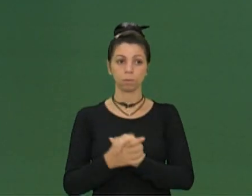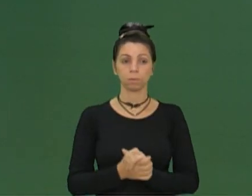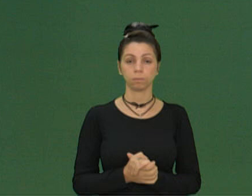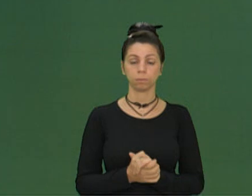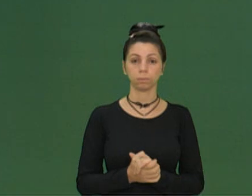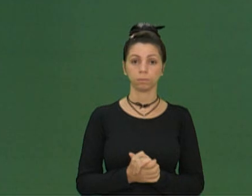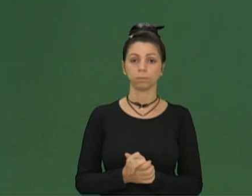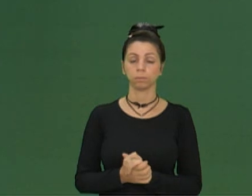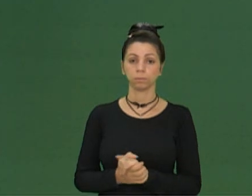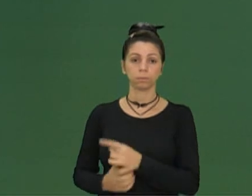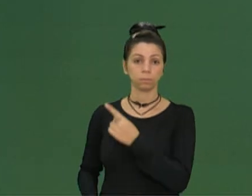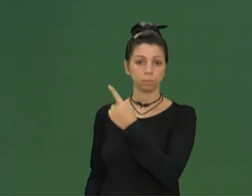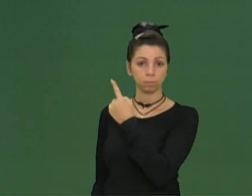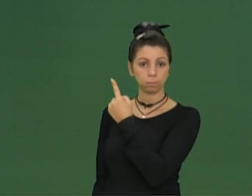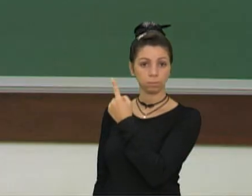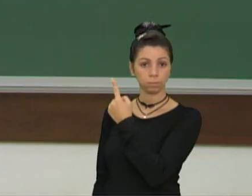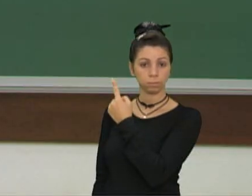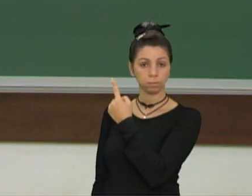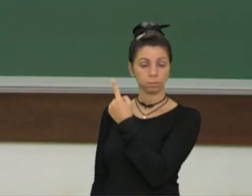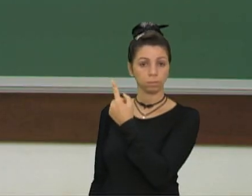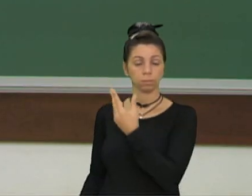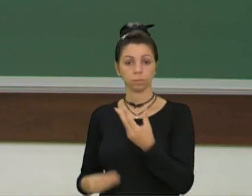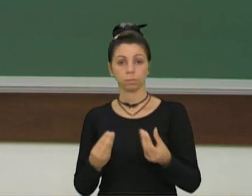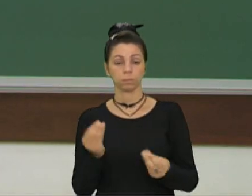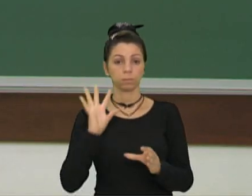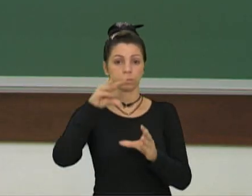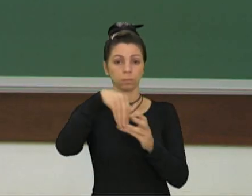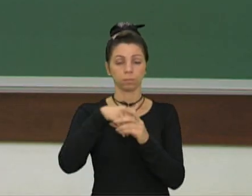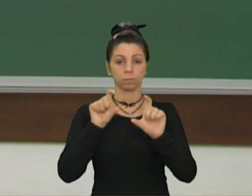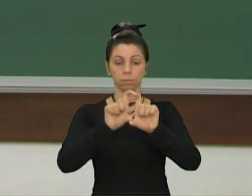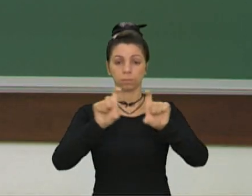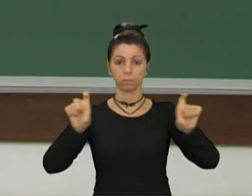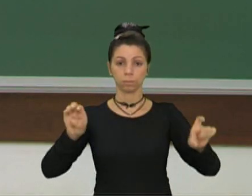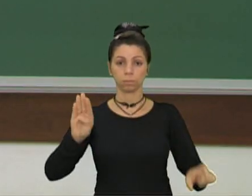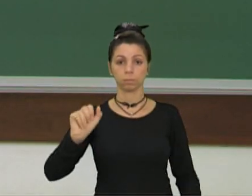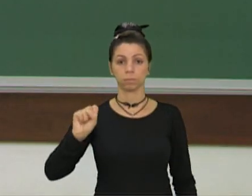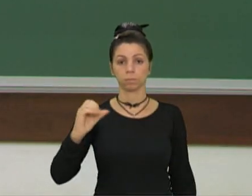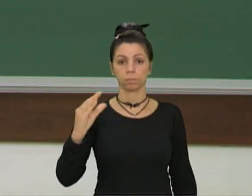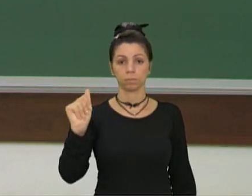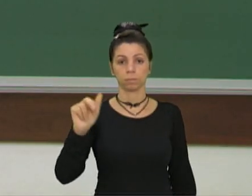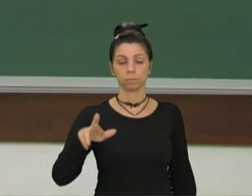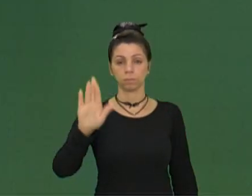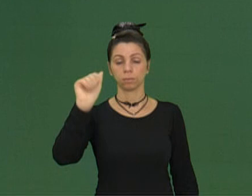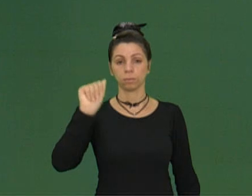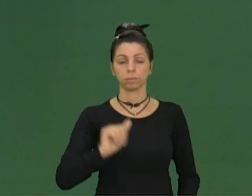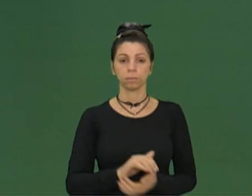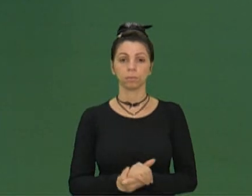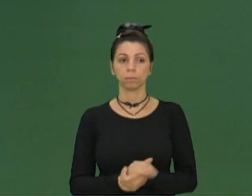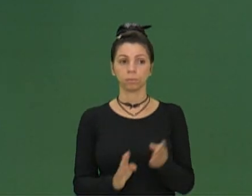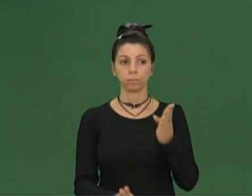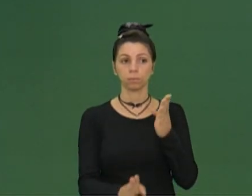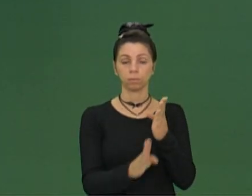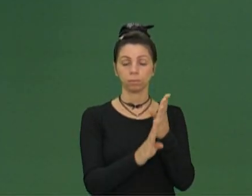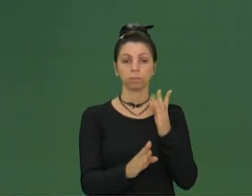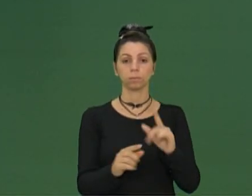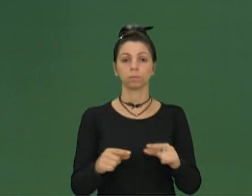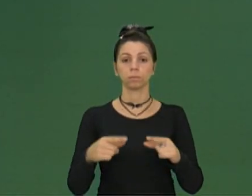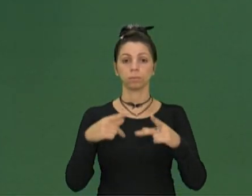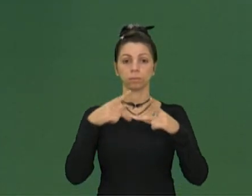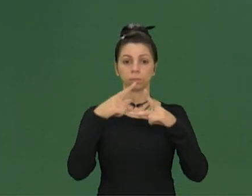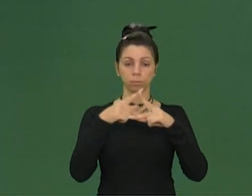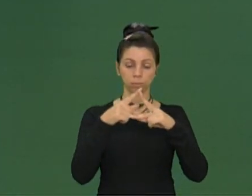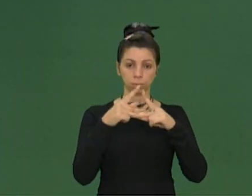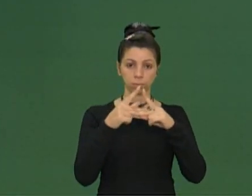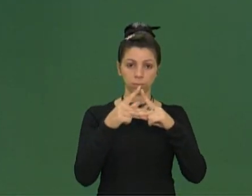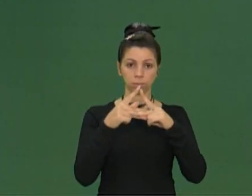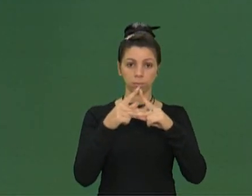eu coloquei a resolução para vocês. Como que fica isso dentro da fórmula? Primeiro encontrei o delta é o b ao quadrado menos 4